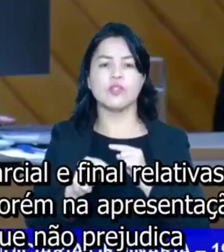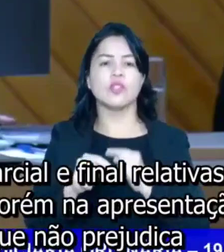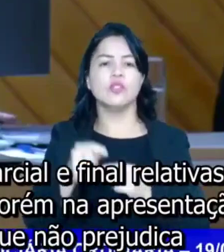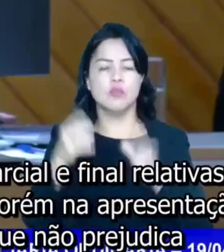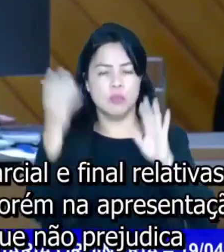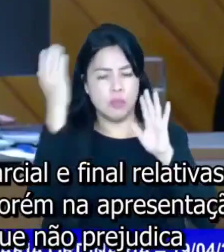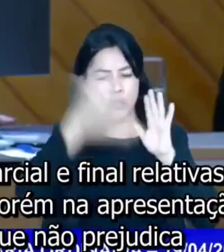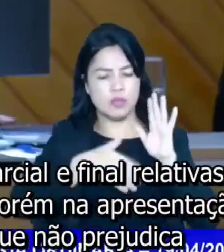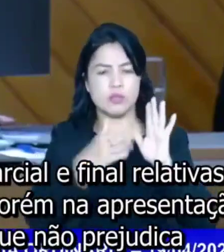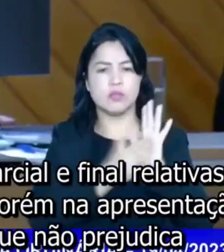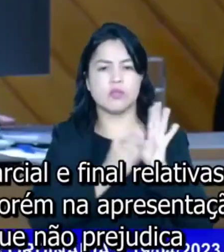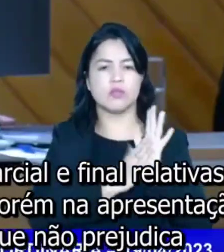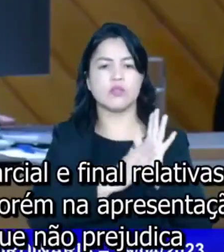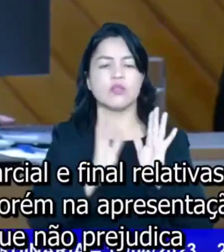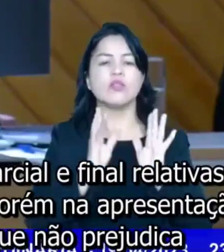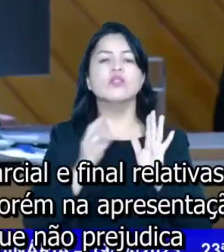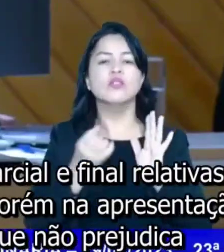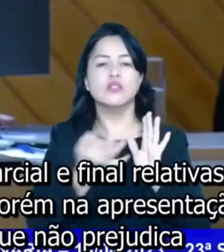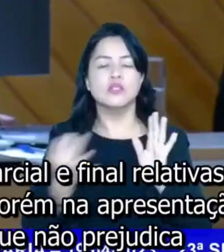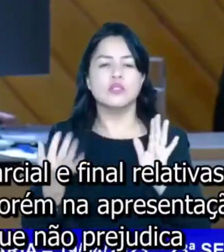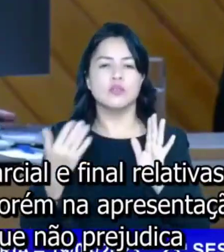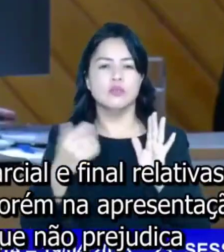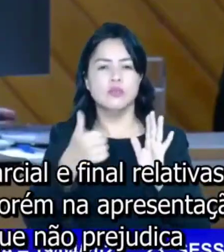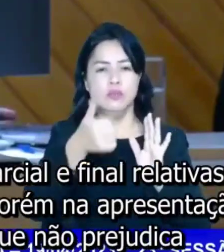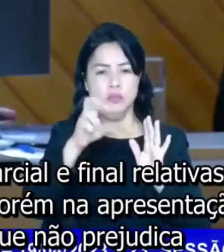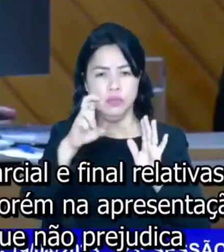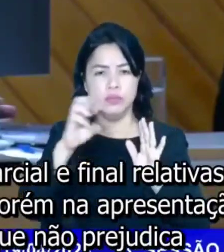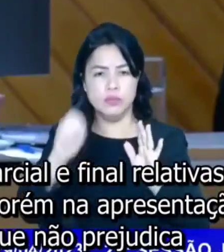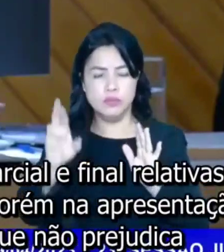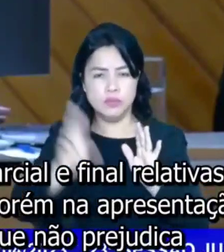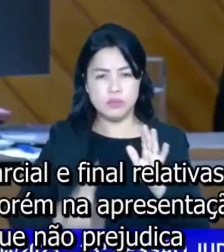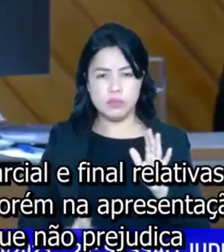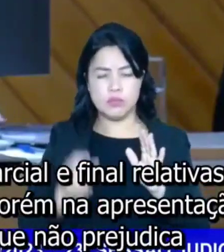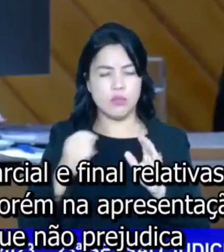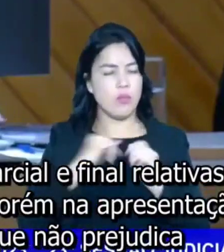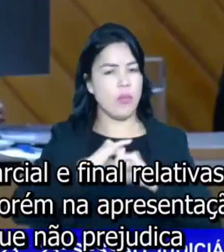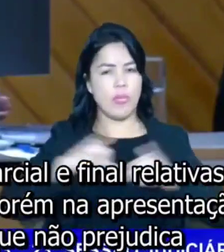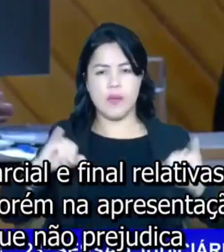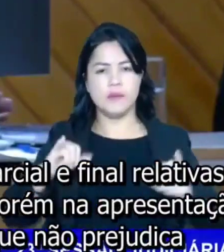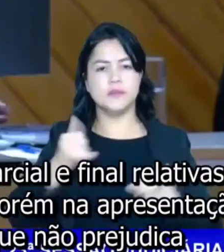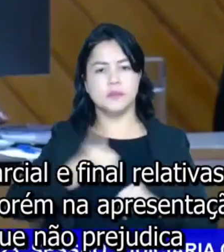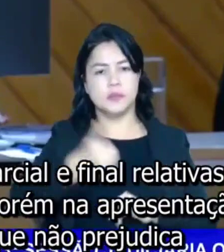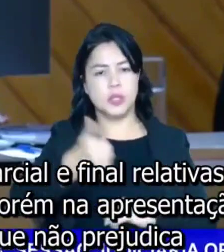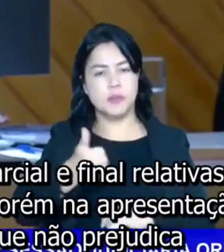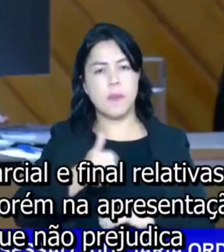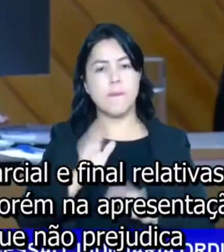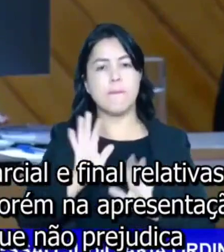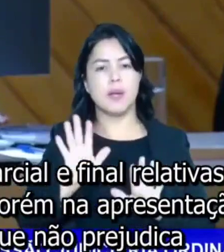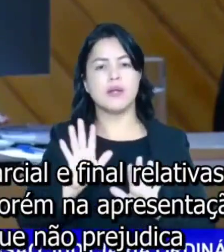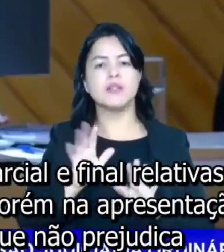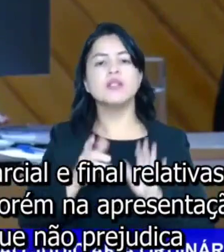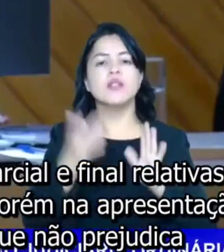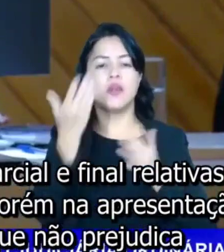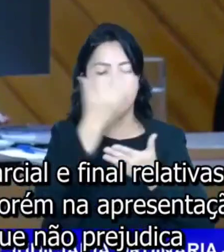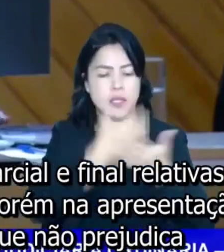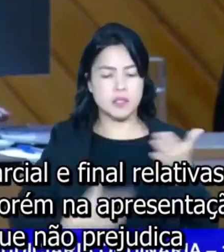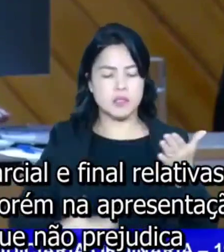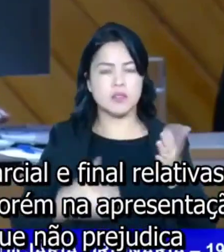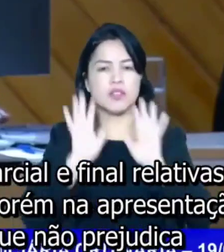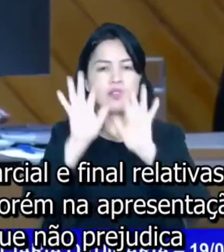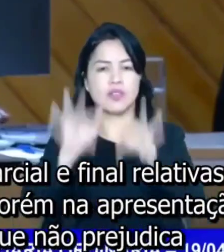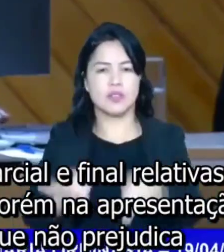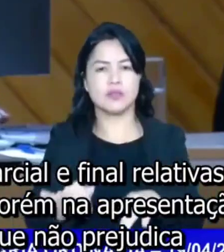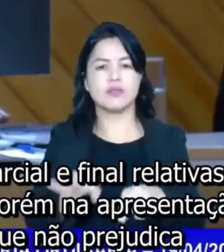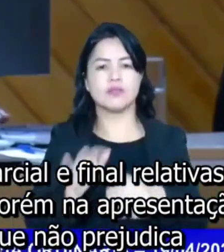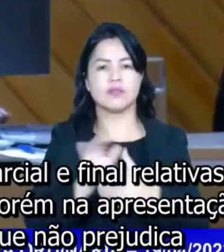parcial e final, relativas a esse gasto de R$ 150, que não foi informado na primeira, porém, na apresentação final ela foi